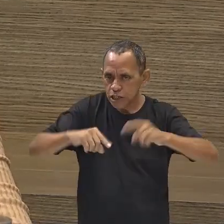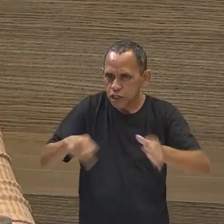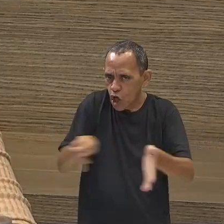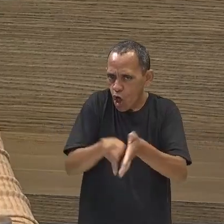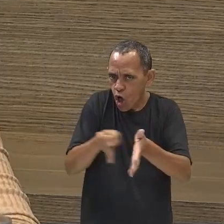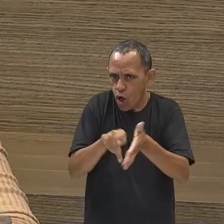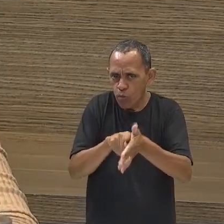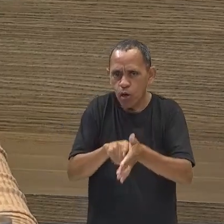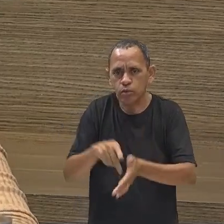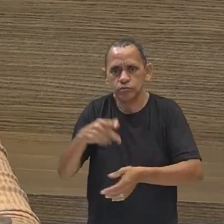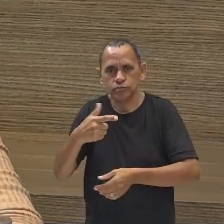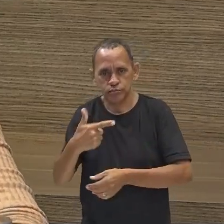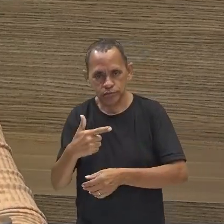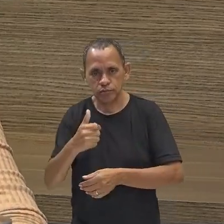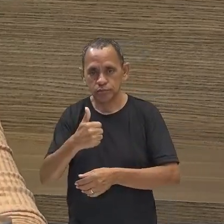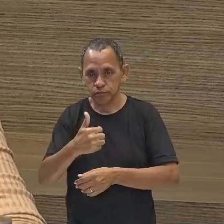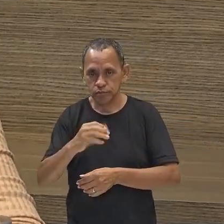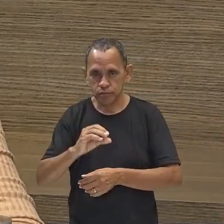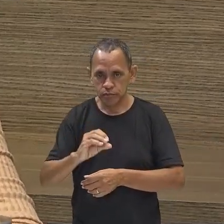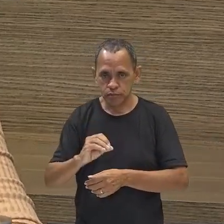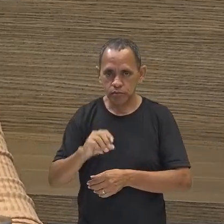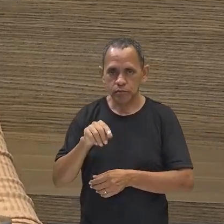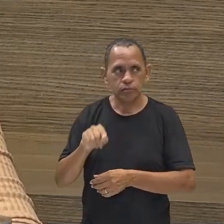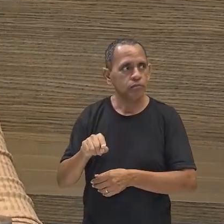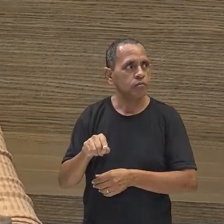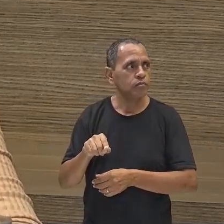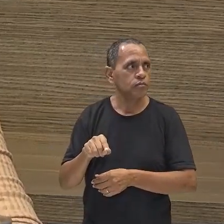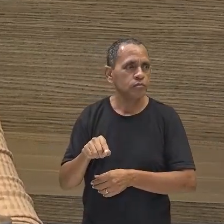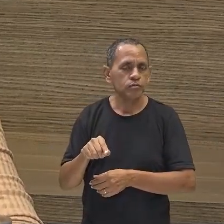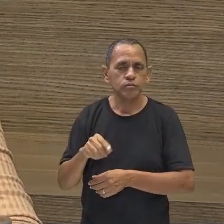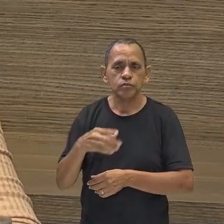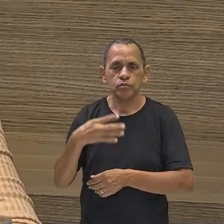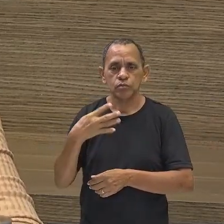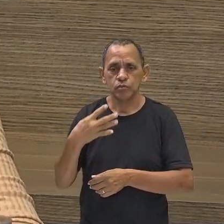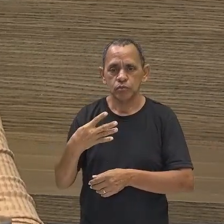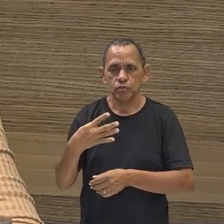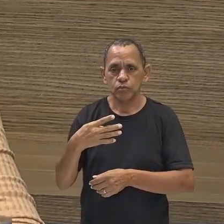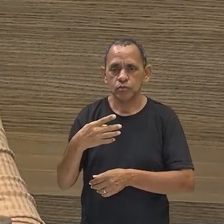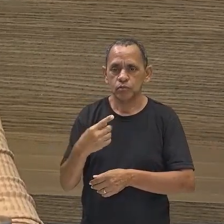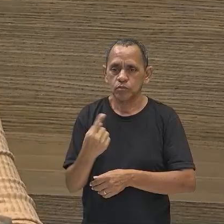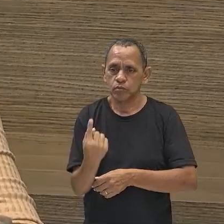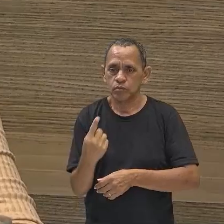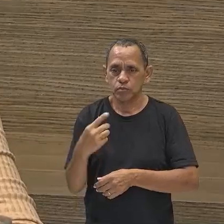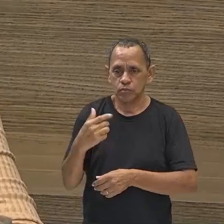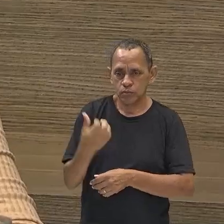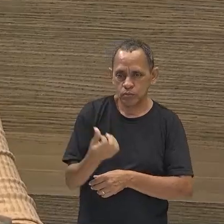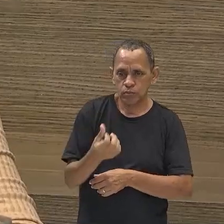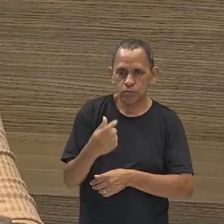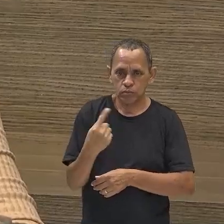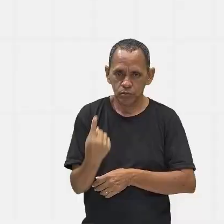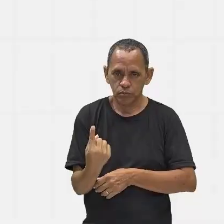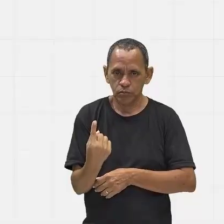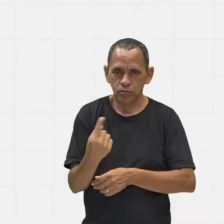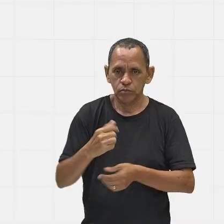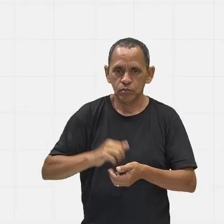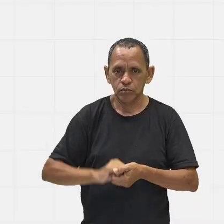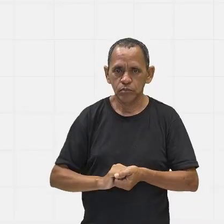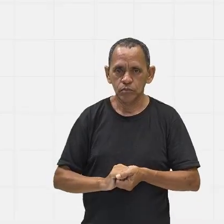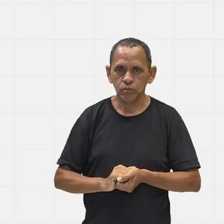10.154.217.61, a gente vai manter, a gente não tem informações ainda de mudanças aqui, certo? E aí a gente passa para a próxima tela.